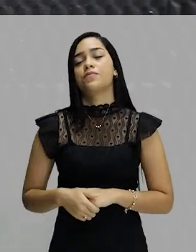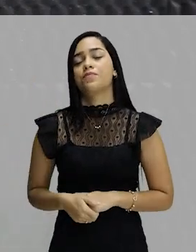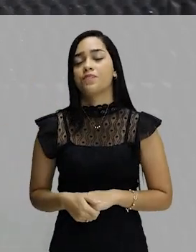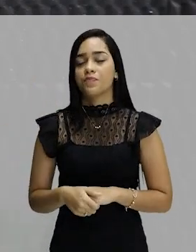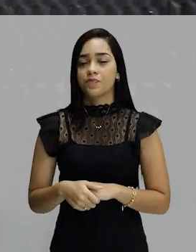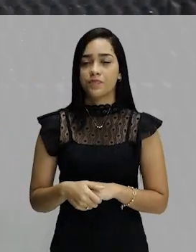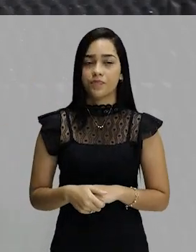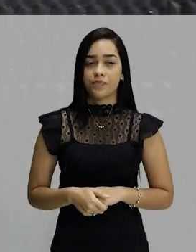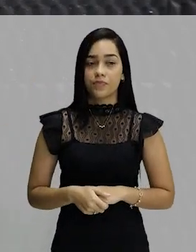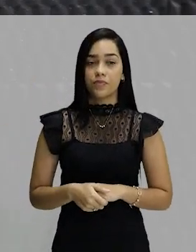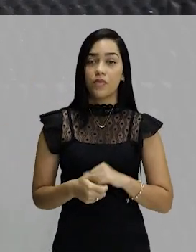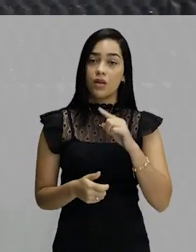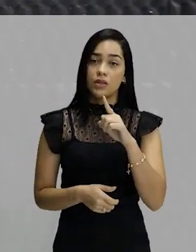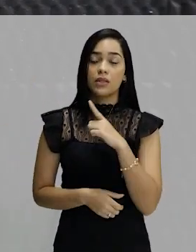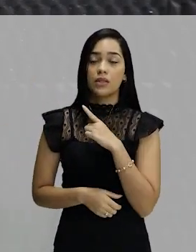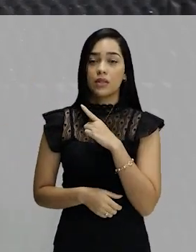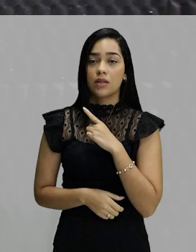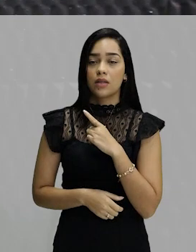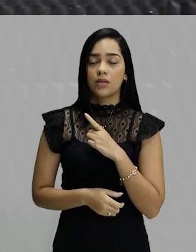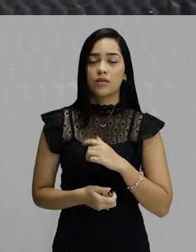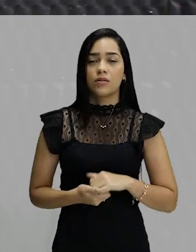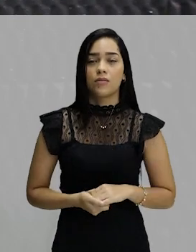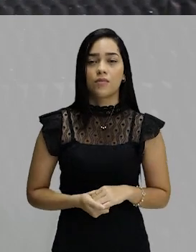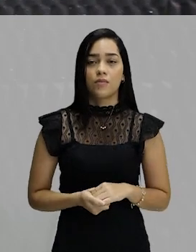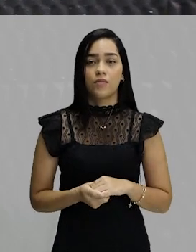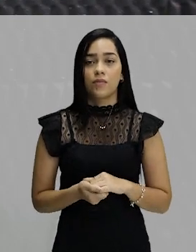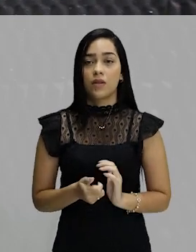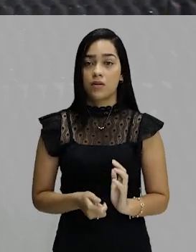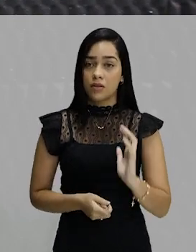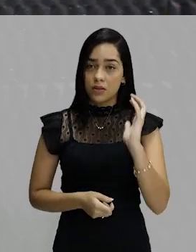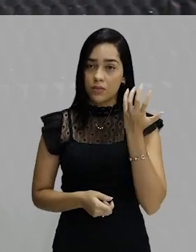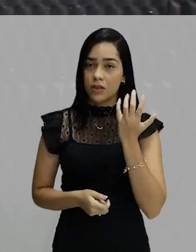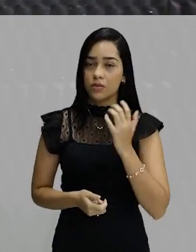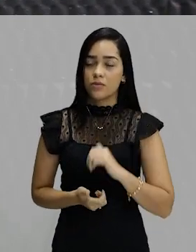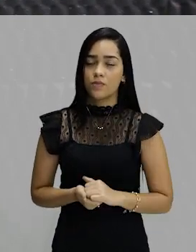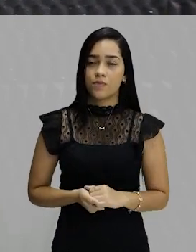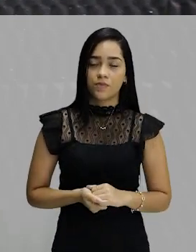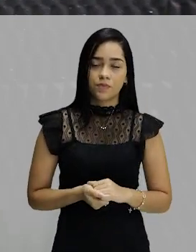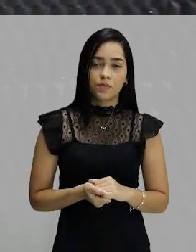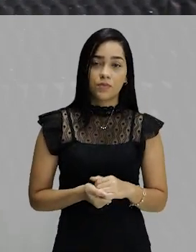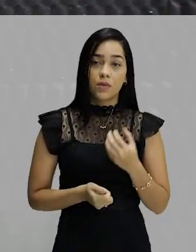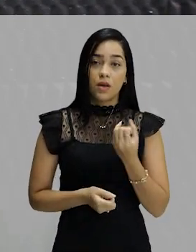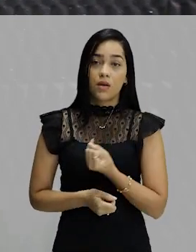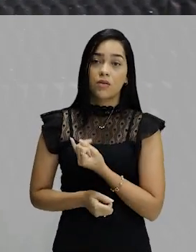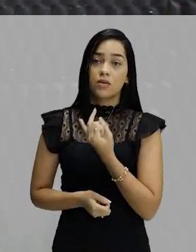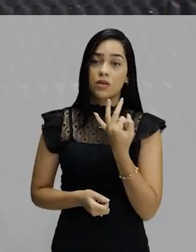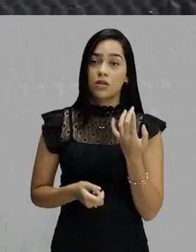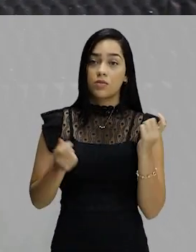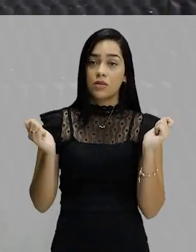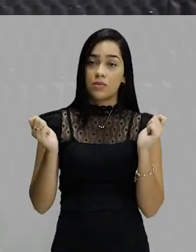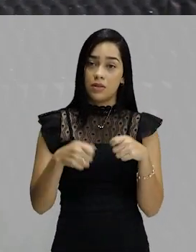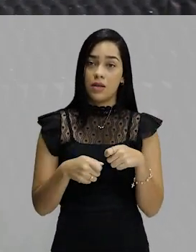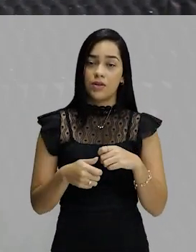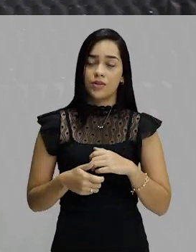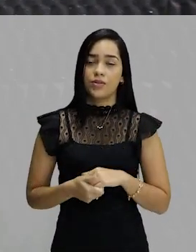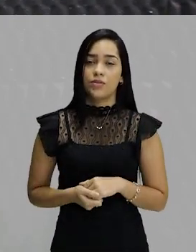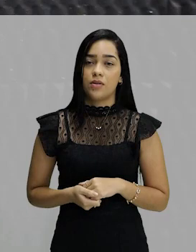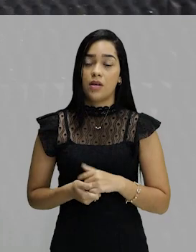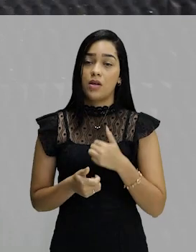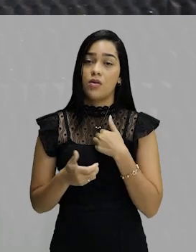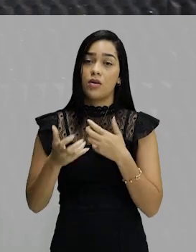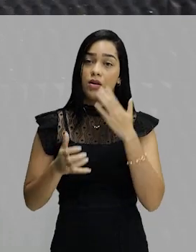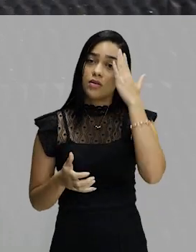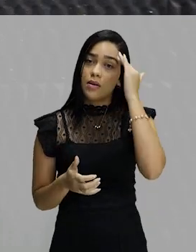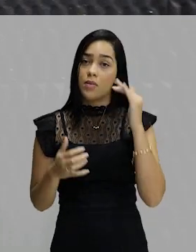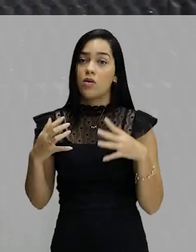unidade. Então você tem aqui essa situação da quantidade de possibilidades. Aí eu quero saber